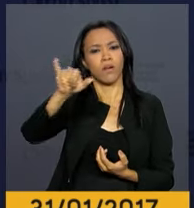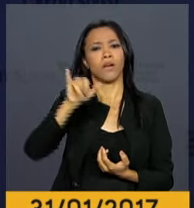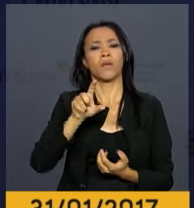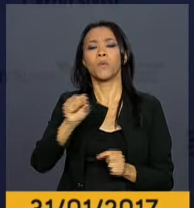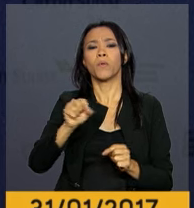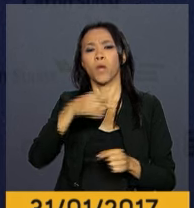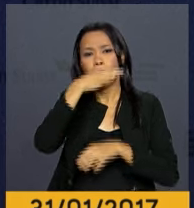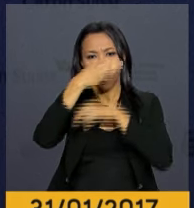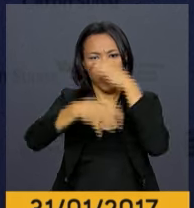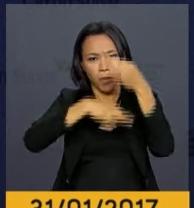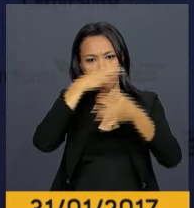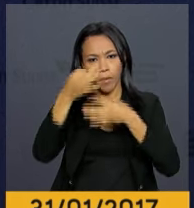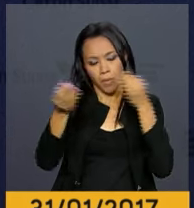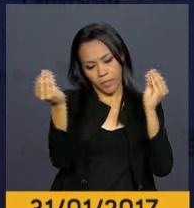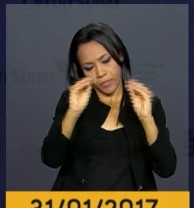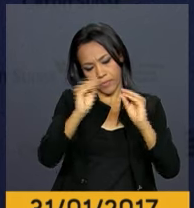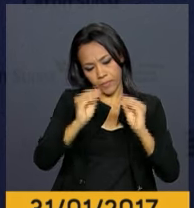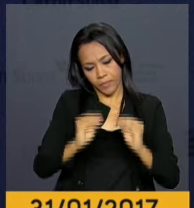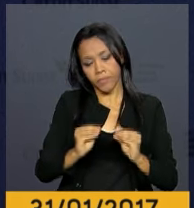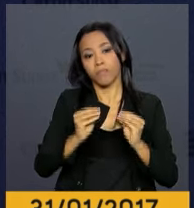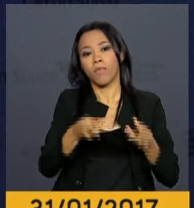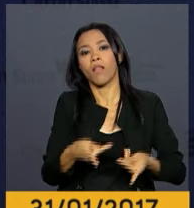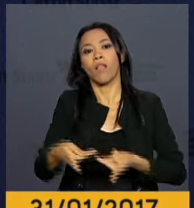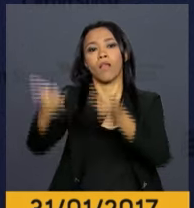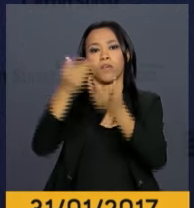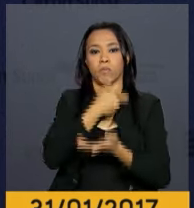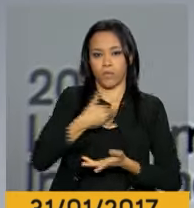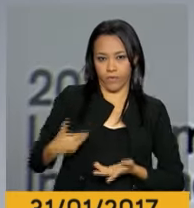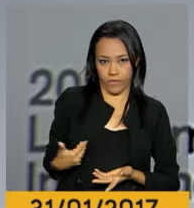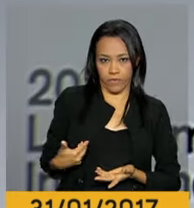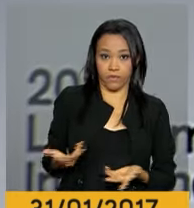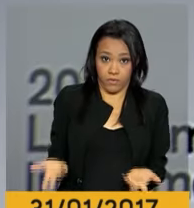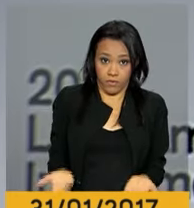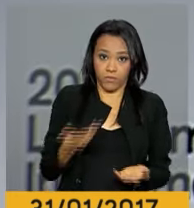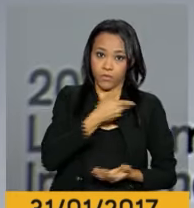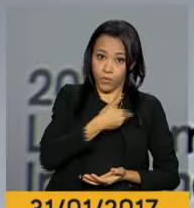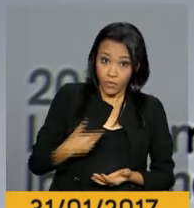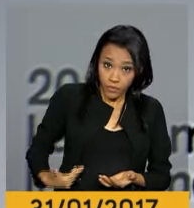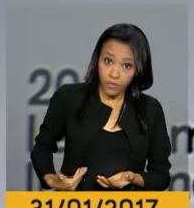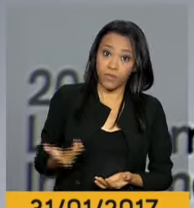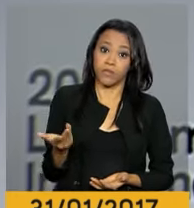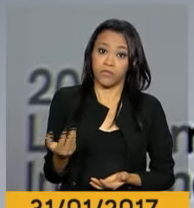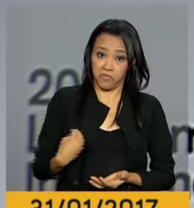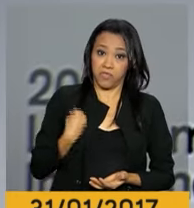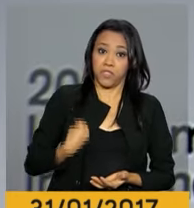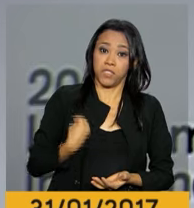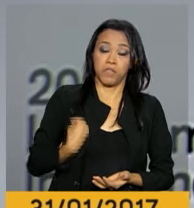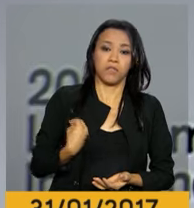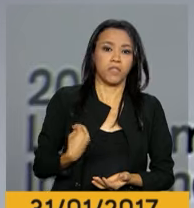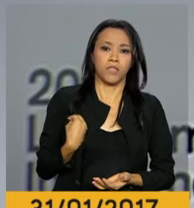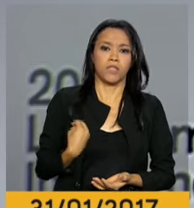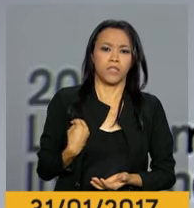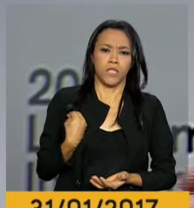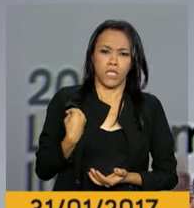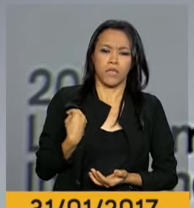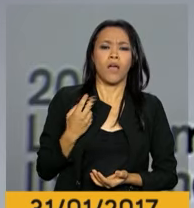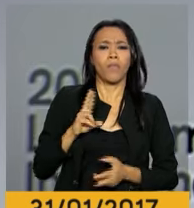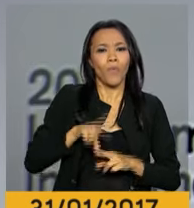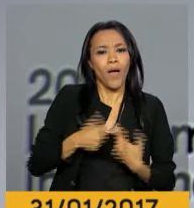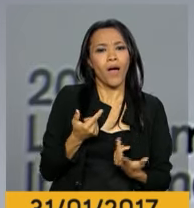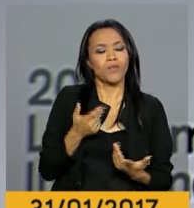estas sugestões ao governo o governo vive e sobrevive exatamente desta